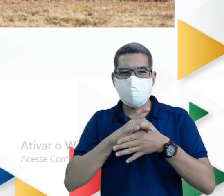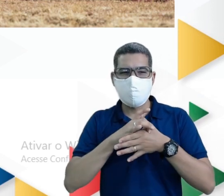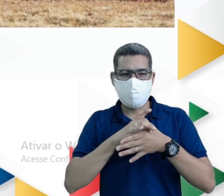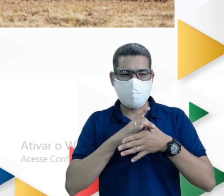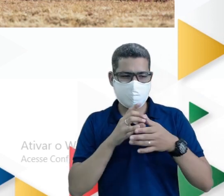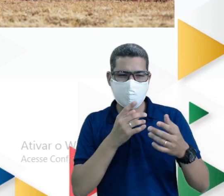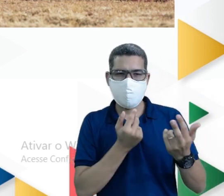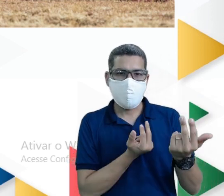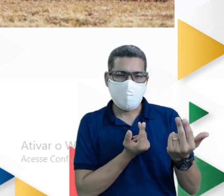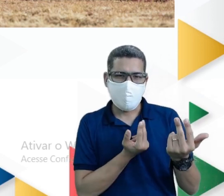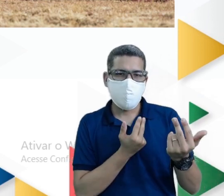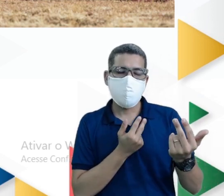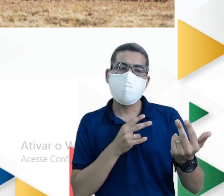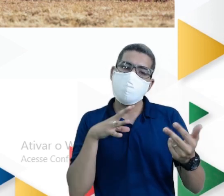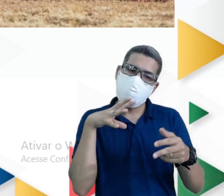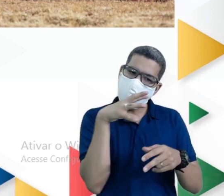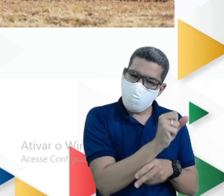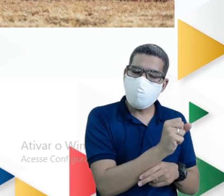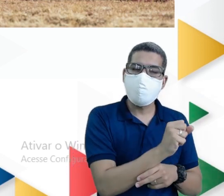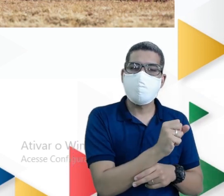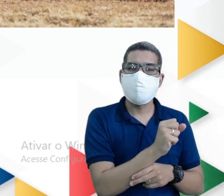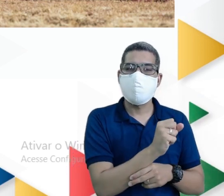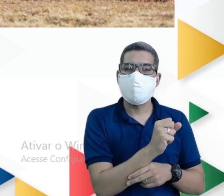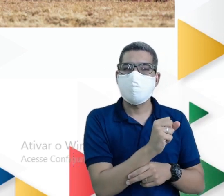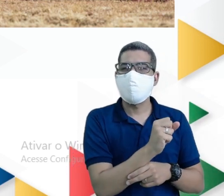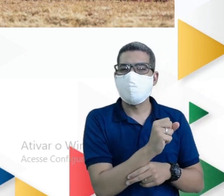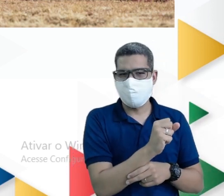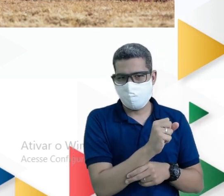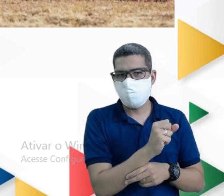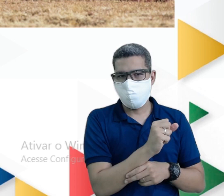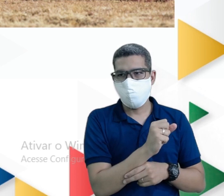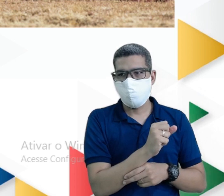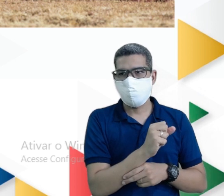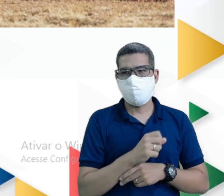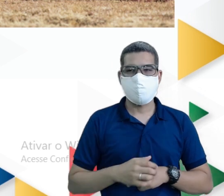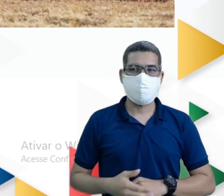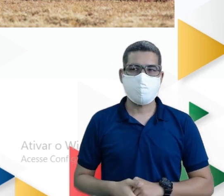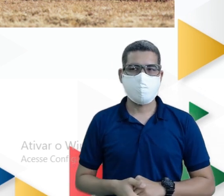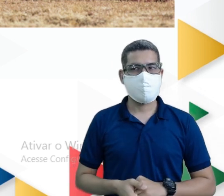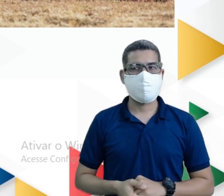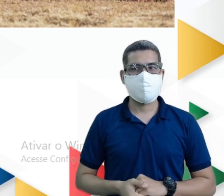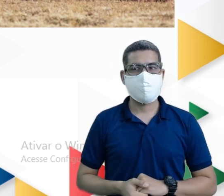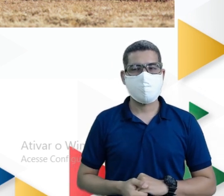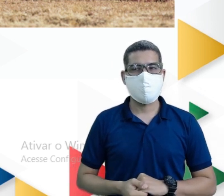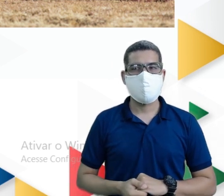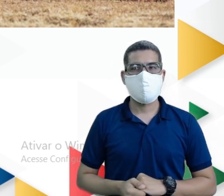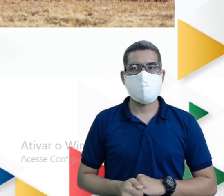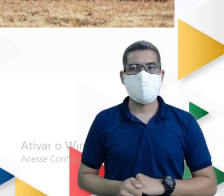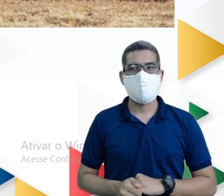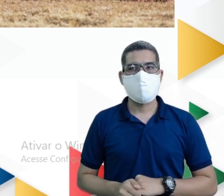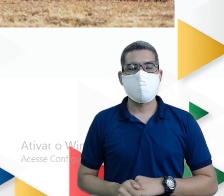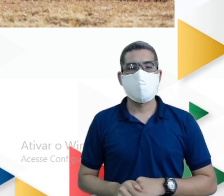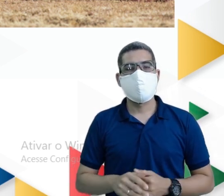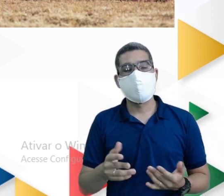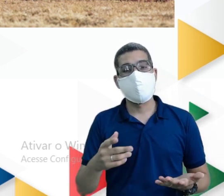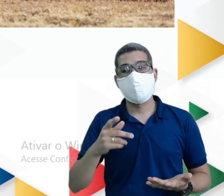O canibalismo, na realidade, é o ato no qual um indivíduo irá se alimentar de outro